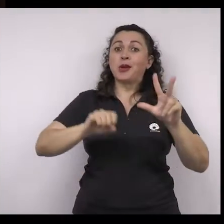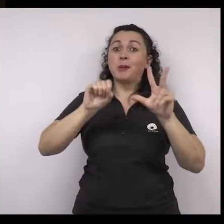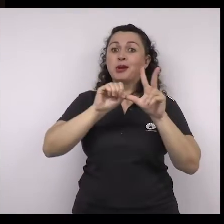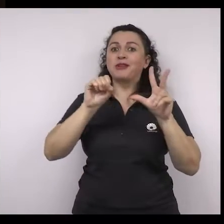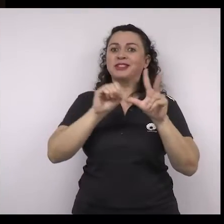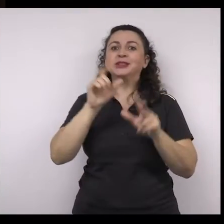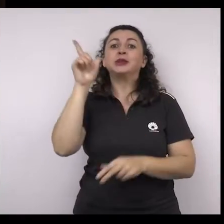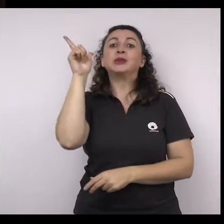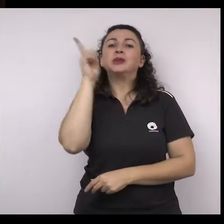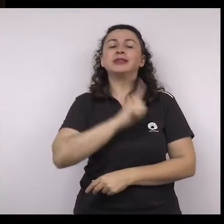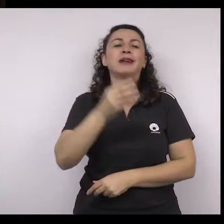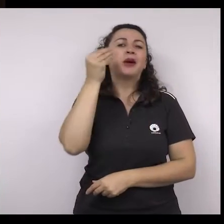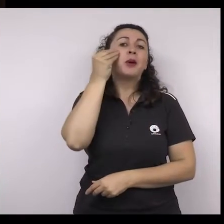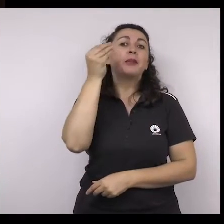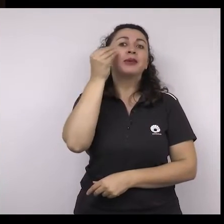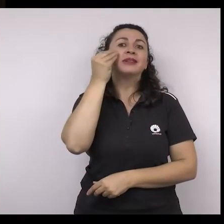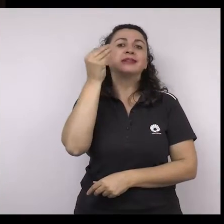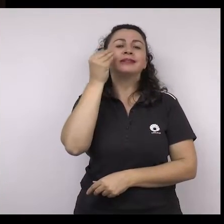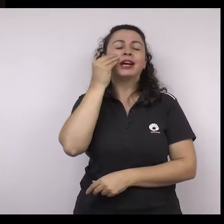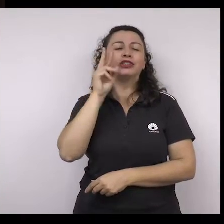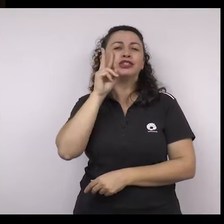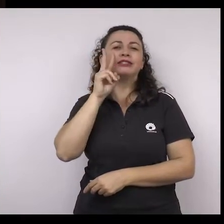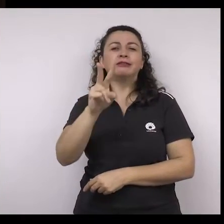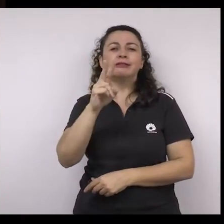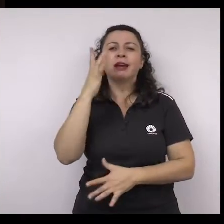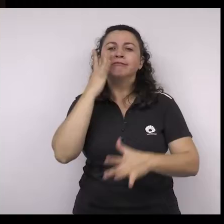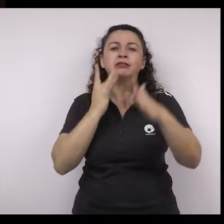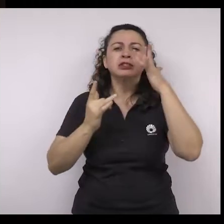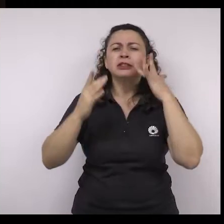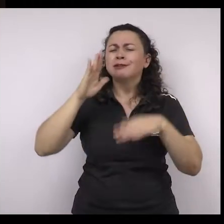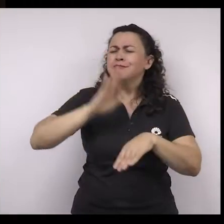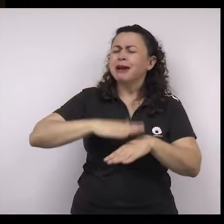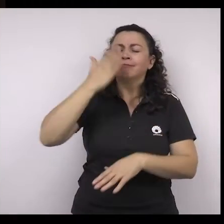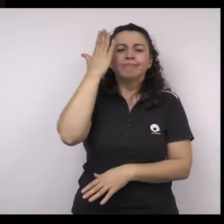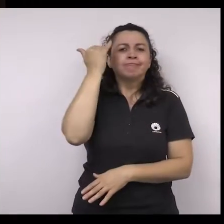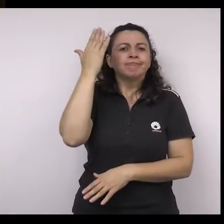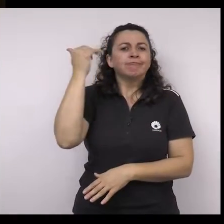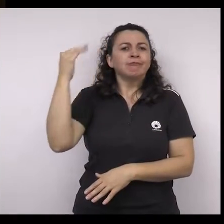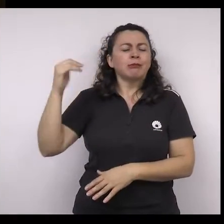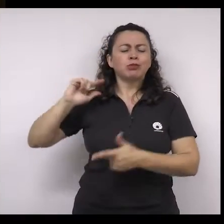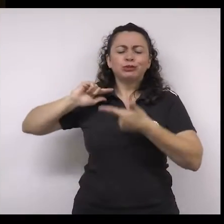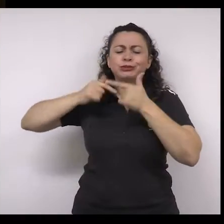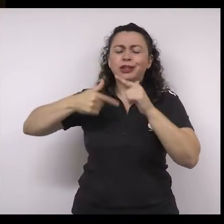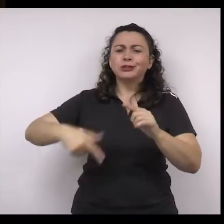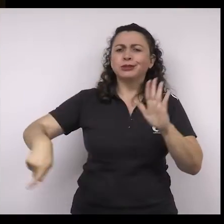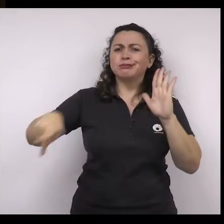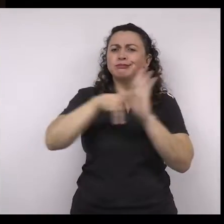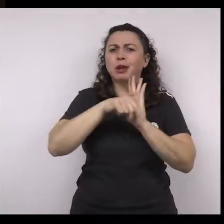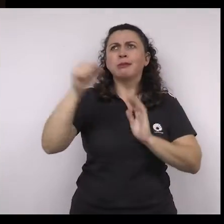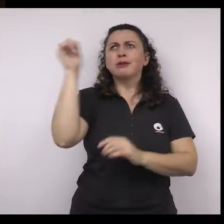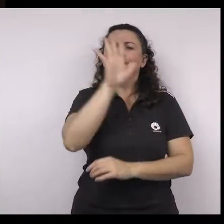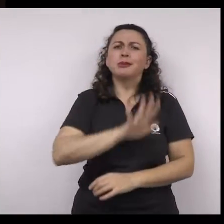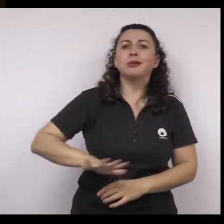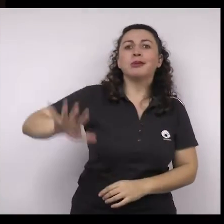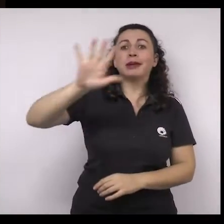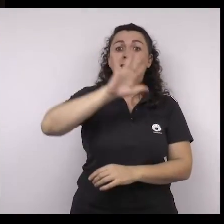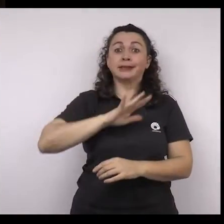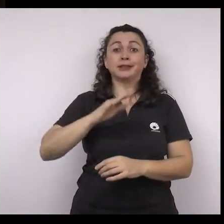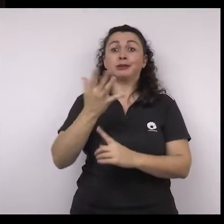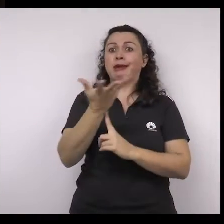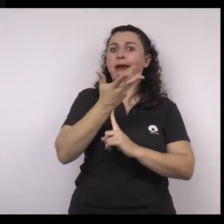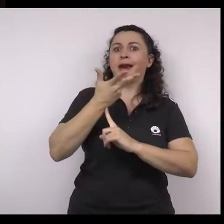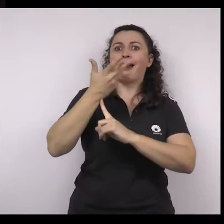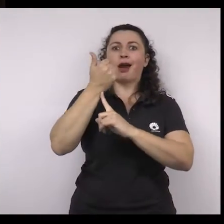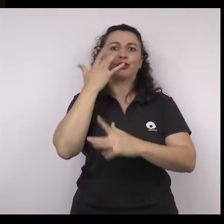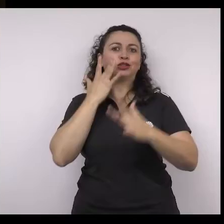a oportunidade de conferir a montagem de um dos grupos mais tradicionais e inovadores da arte dramática